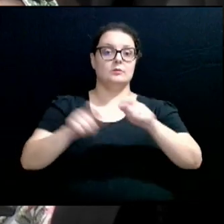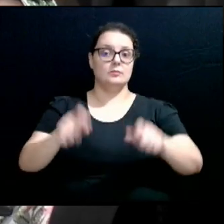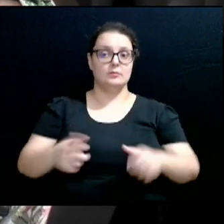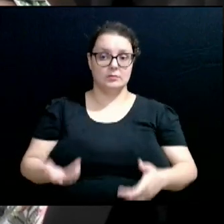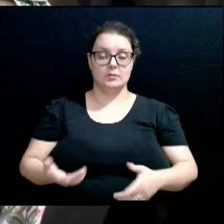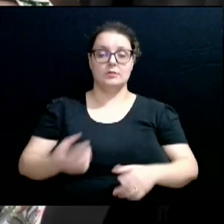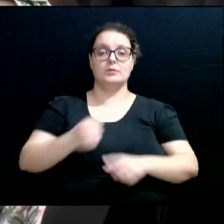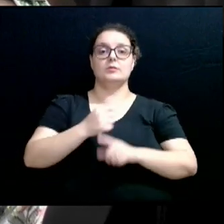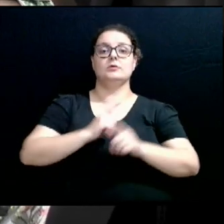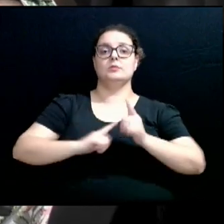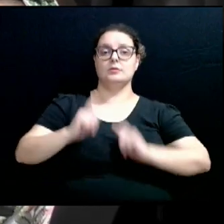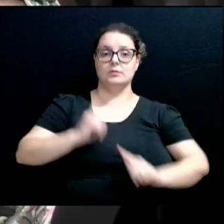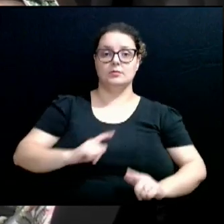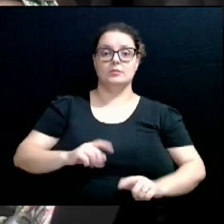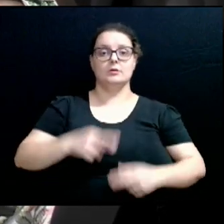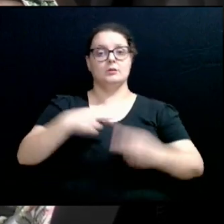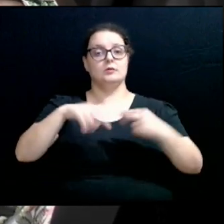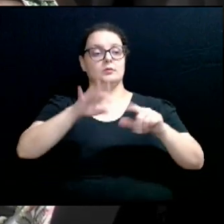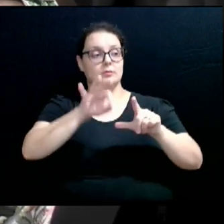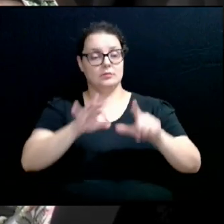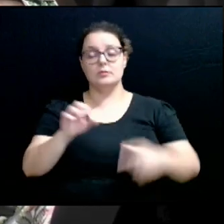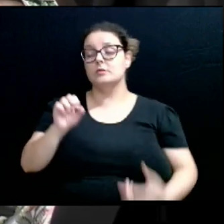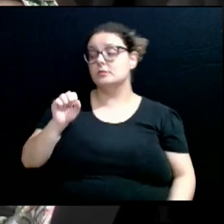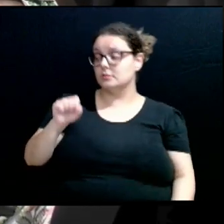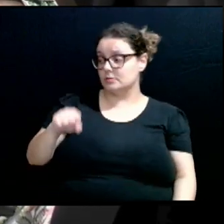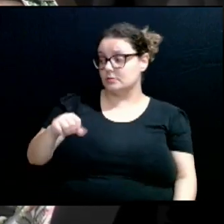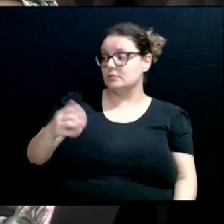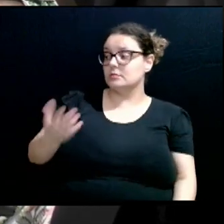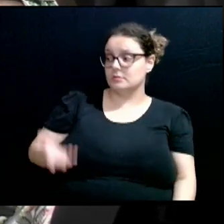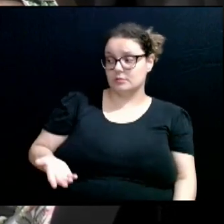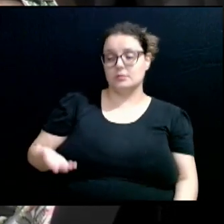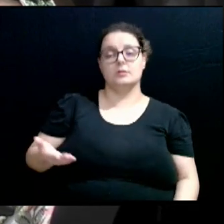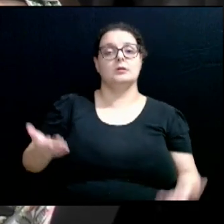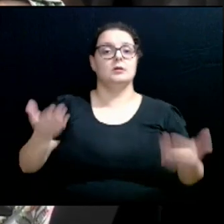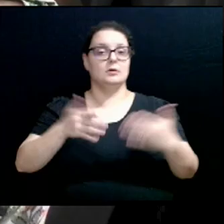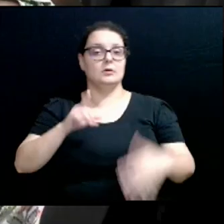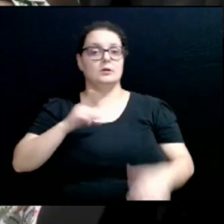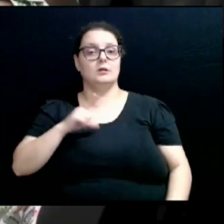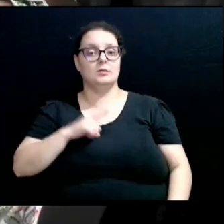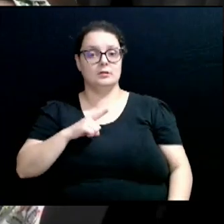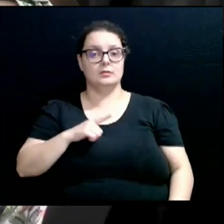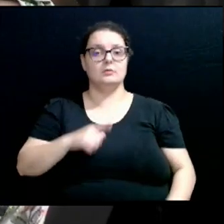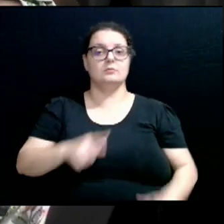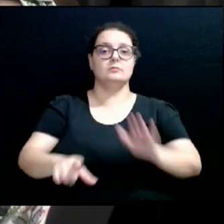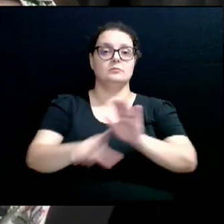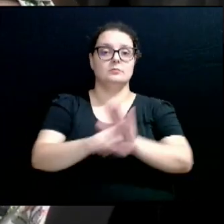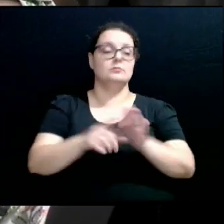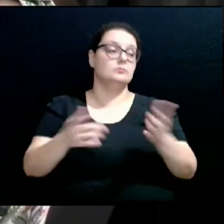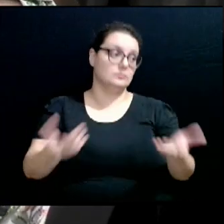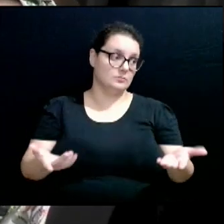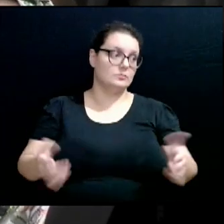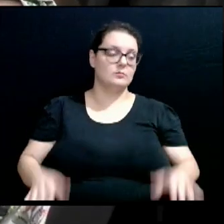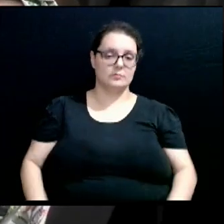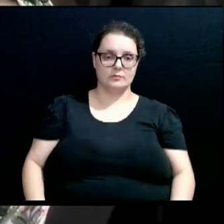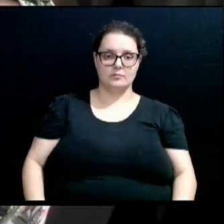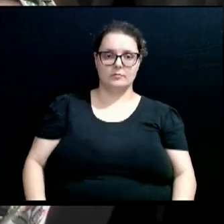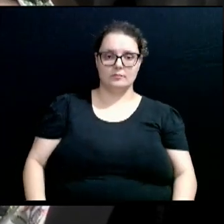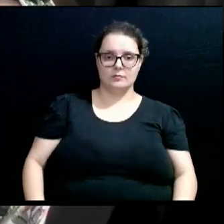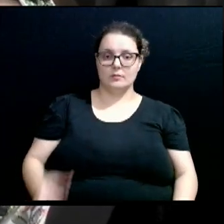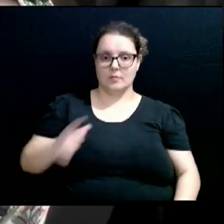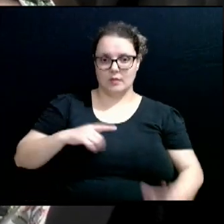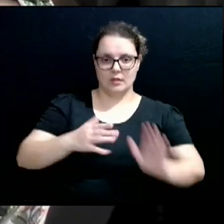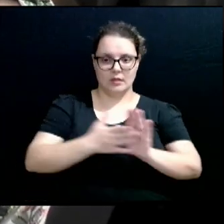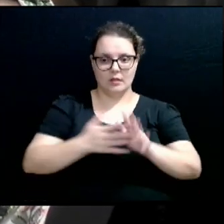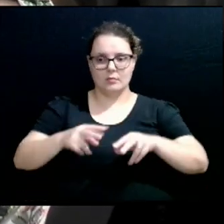cotas raciais, né, que agora nós temos uma legislação, né, que há uma proposta de revisão da legislação para